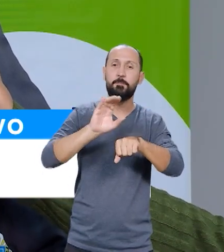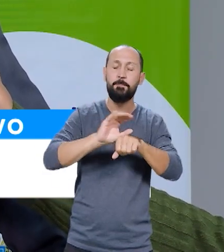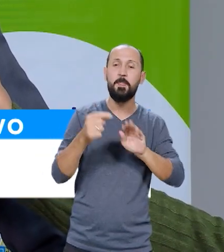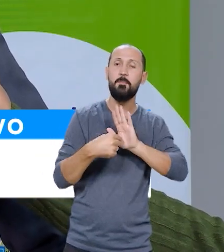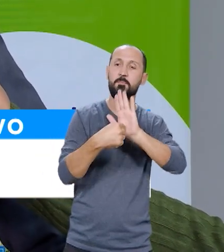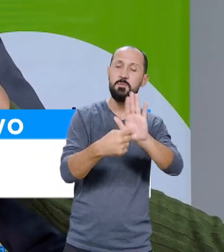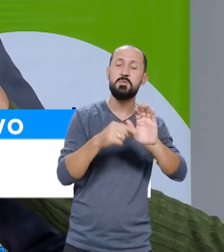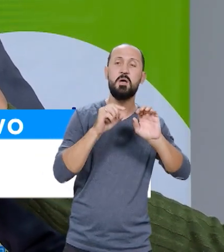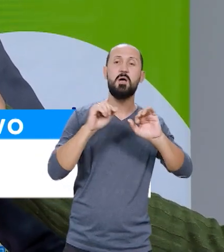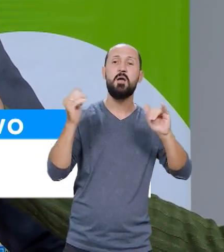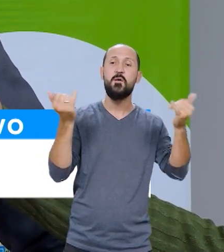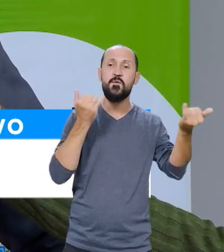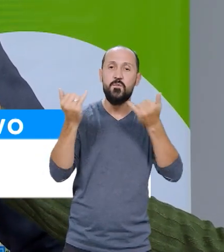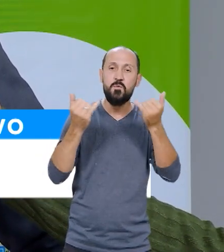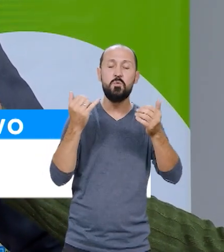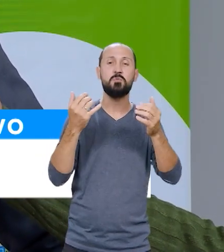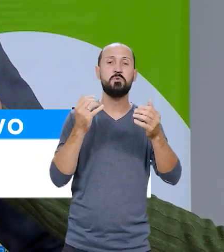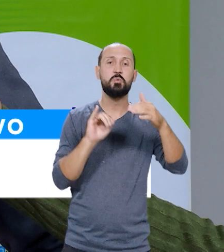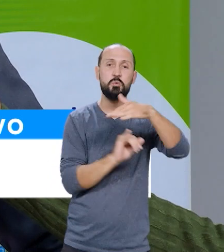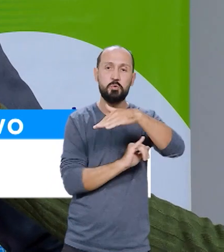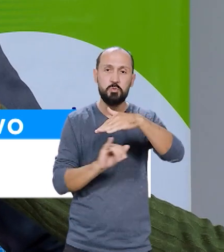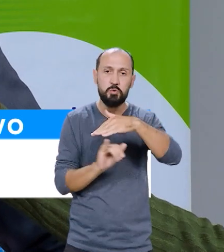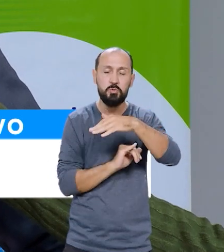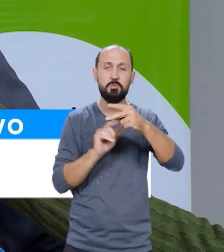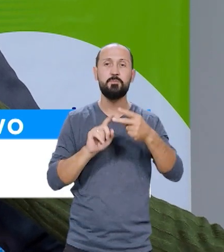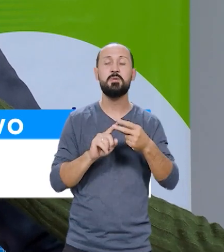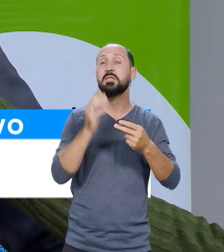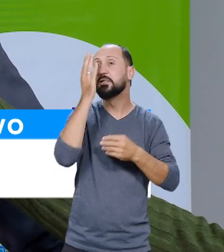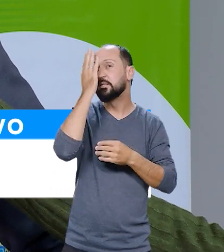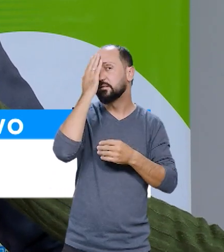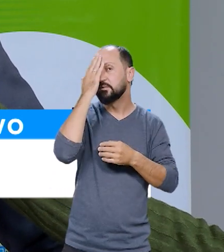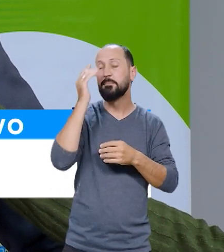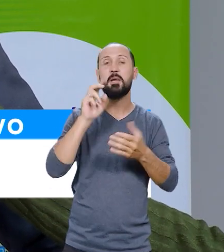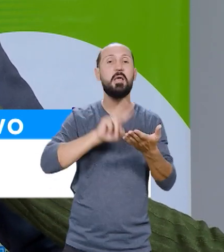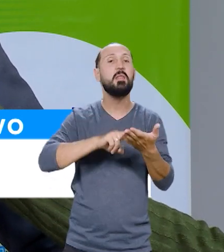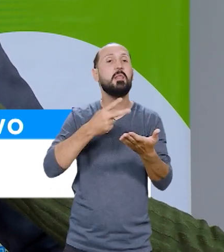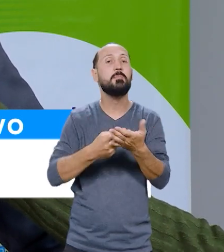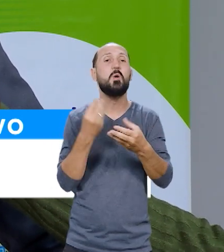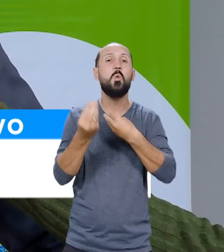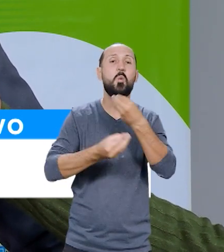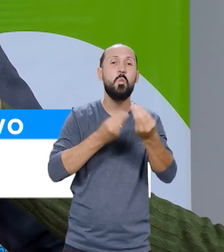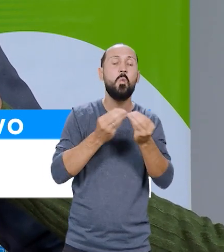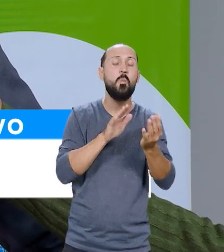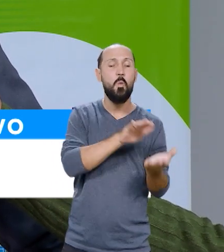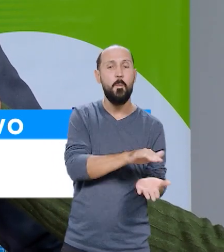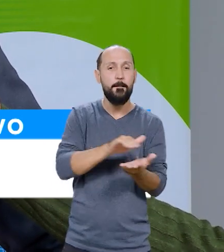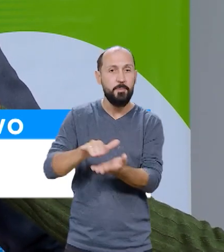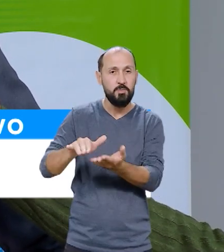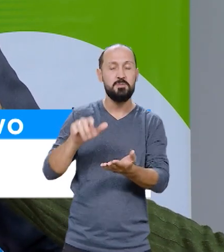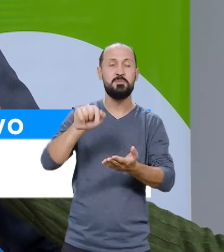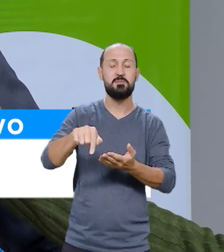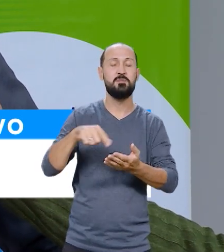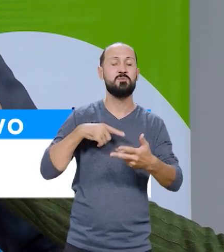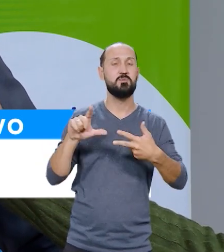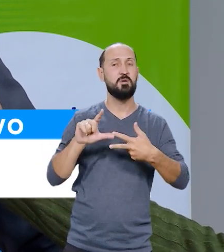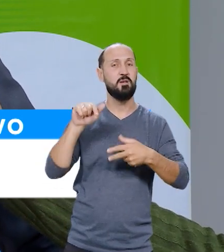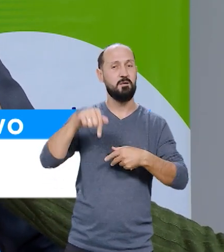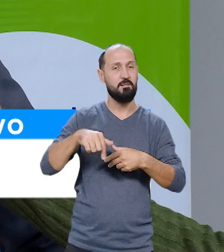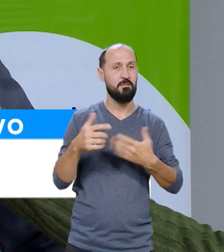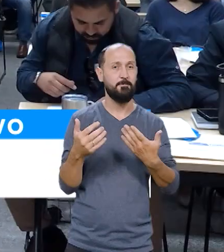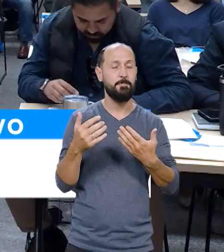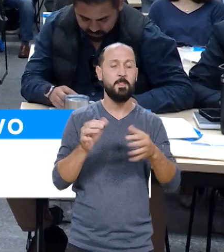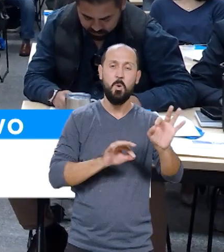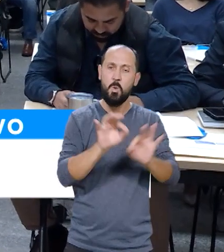será apresentar informações, os institutos e saber também interpretar como o processo legislativo funciona aqui na